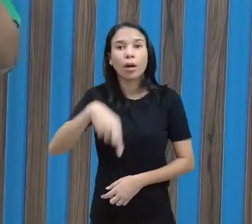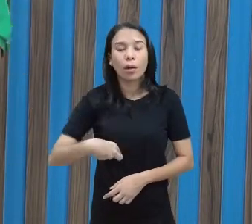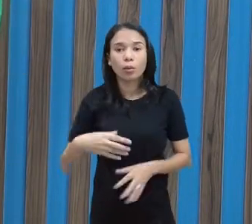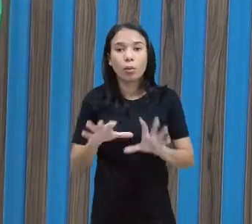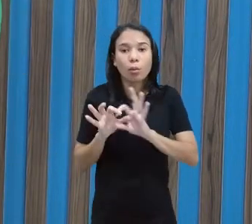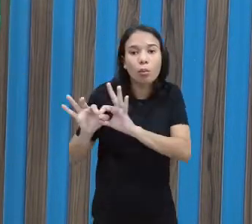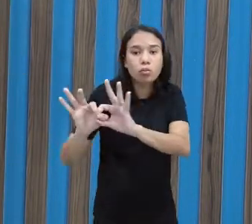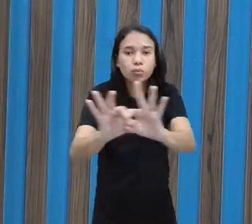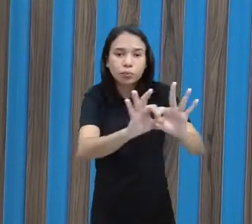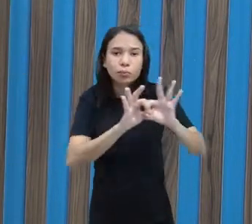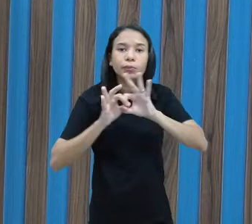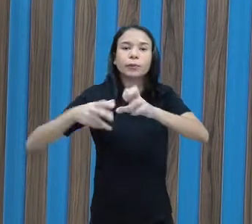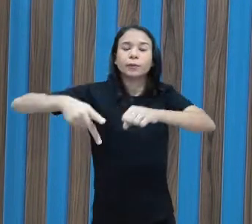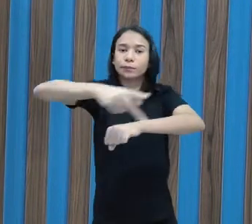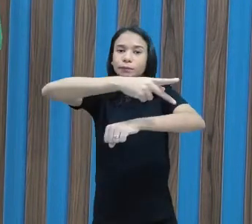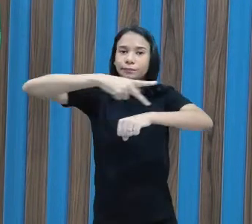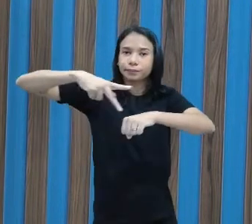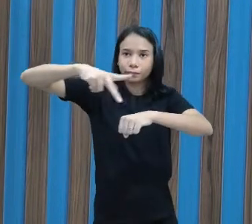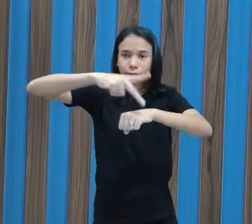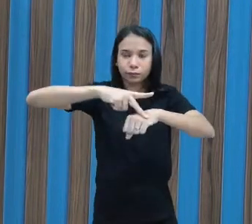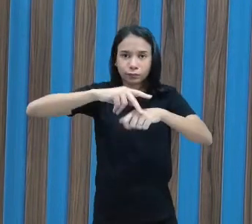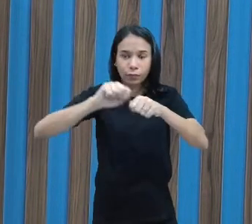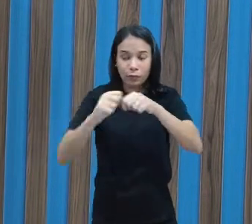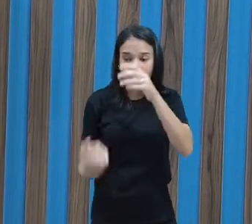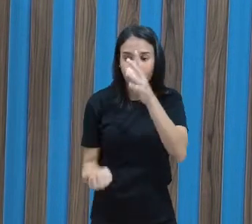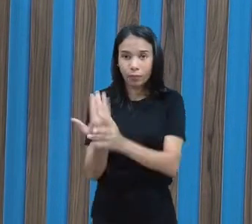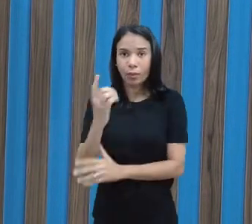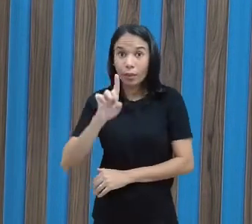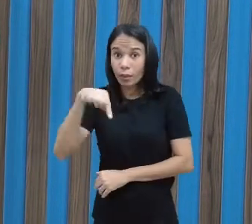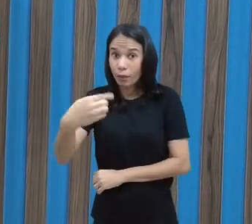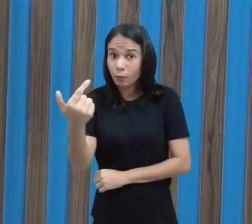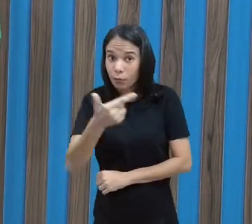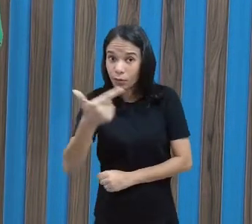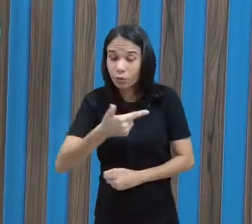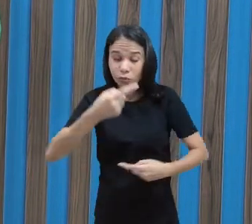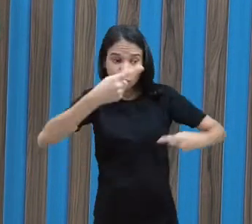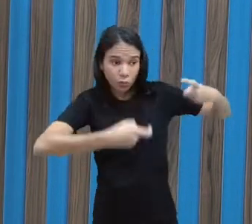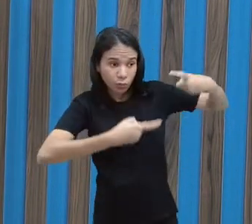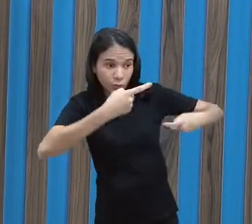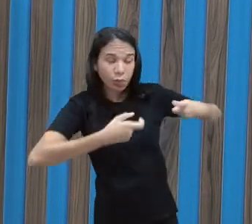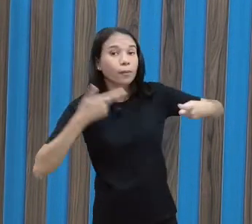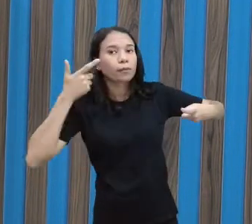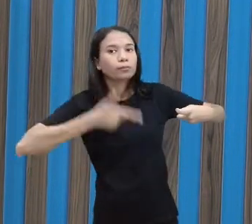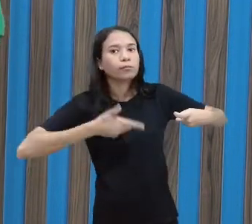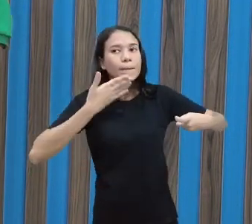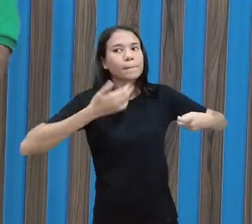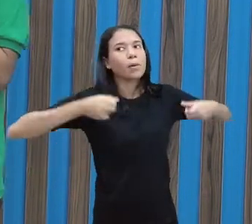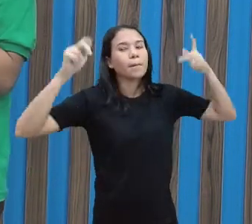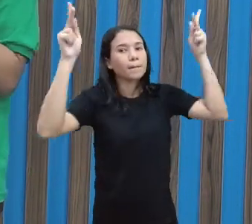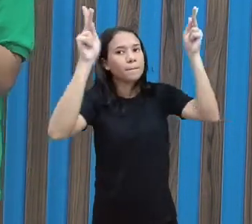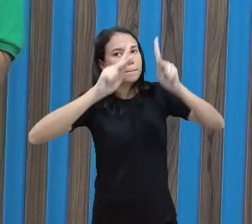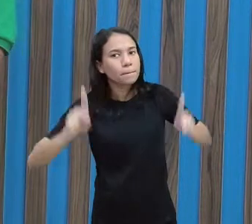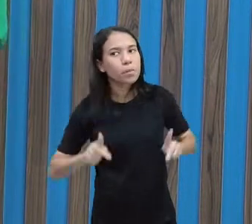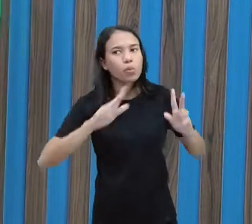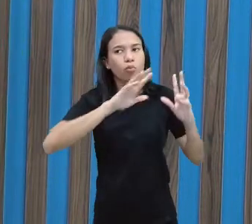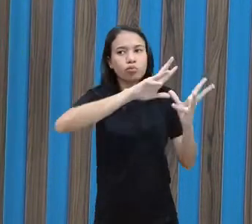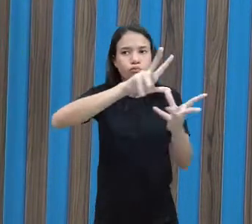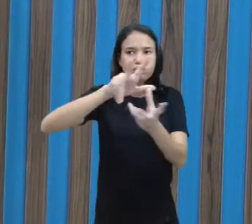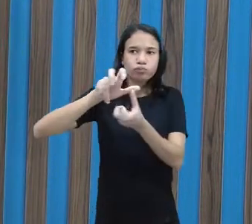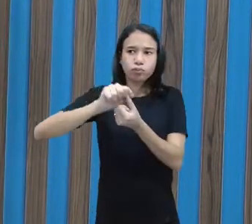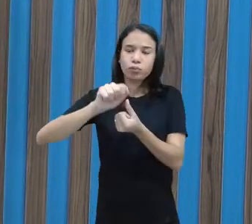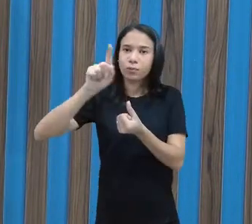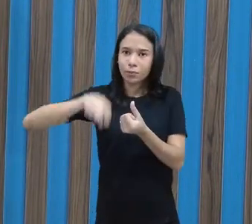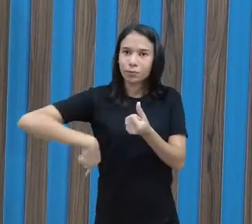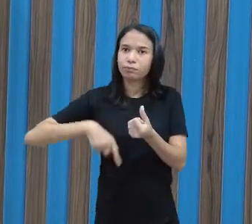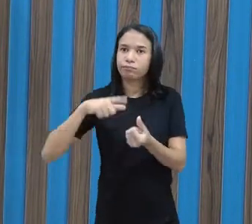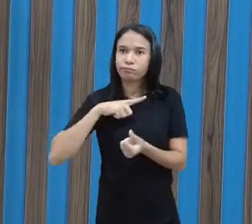de países que foi criada depois da Segunda Guerra para poder manter a paz no mundo, né, para tentar resolver